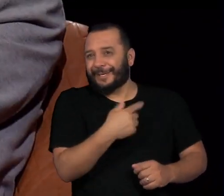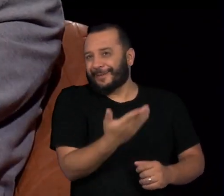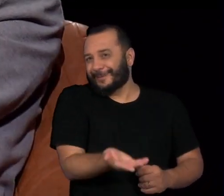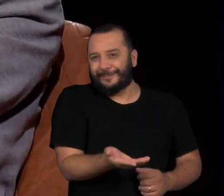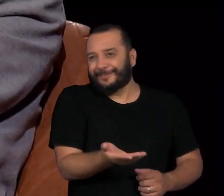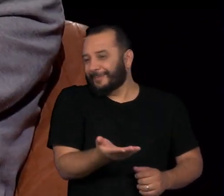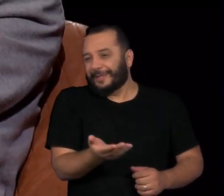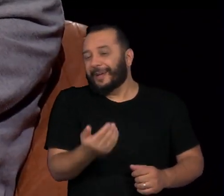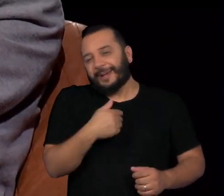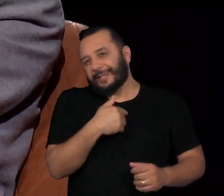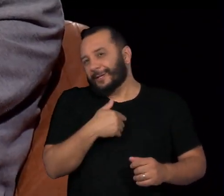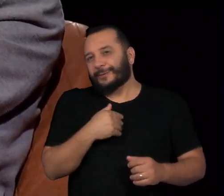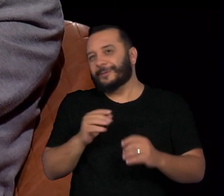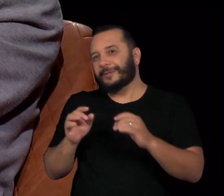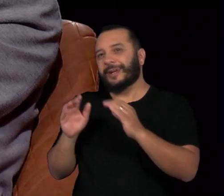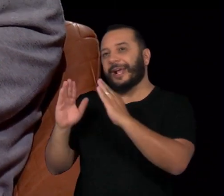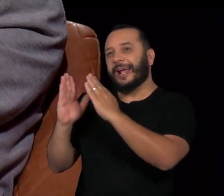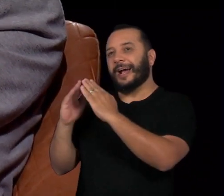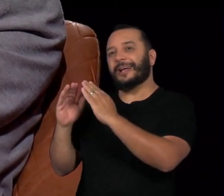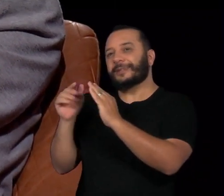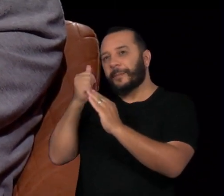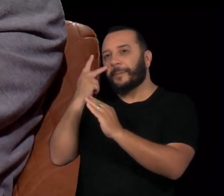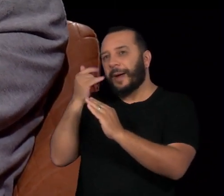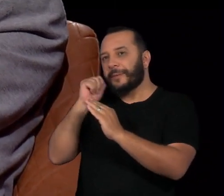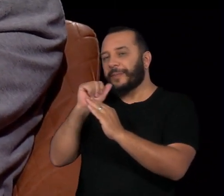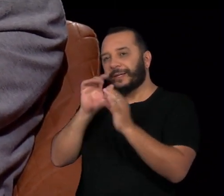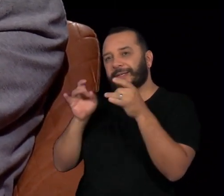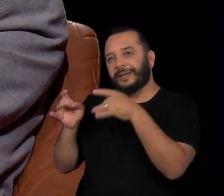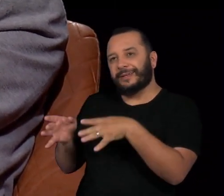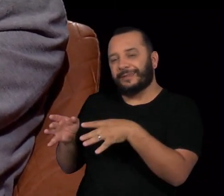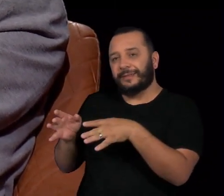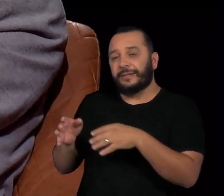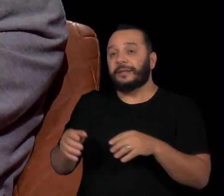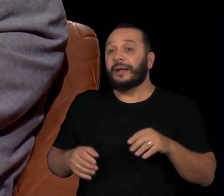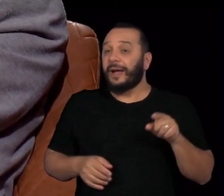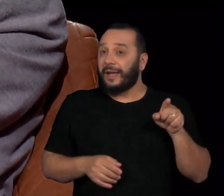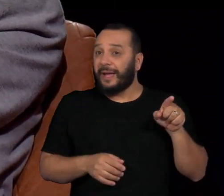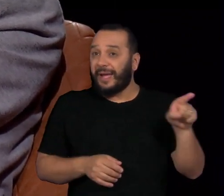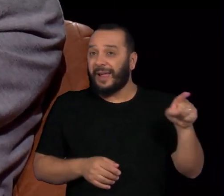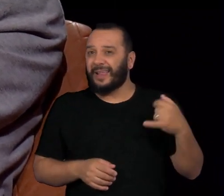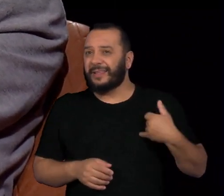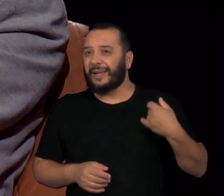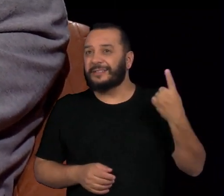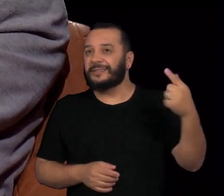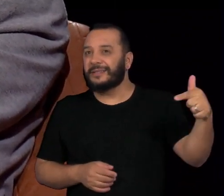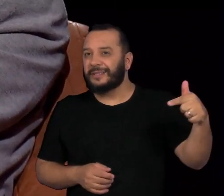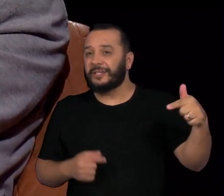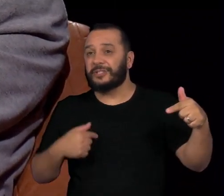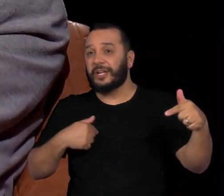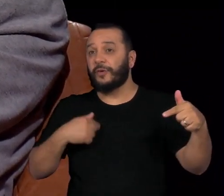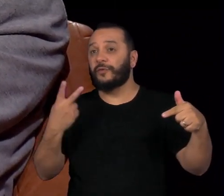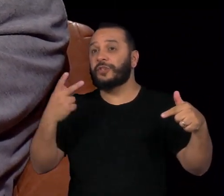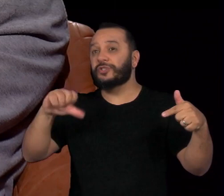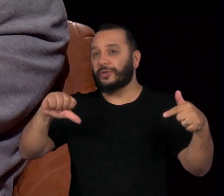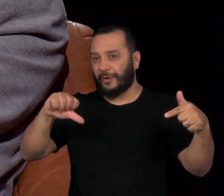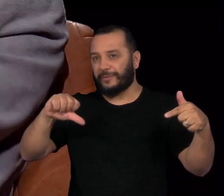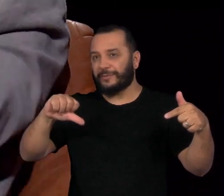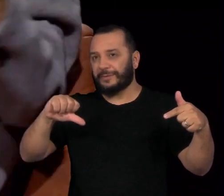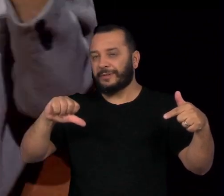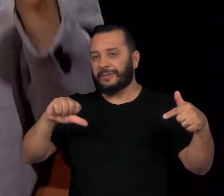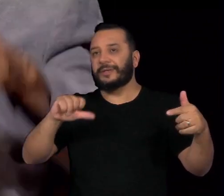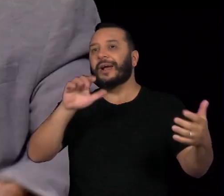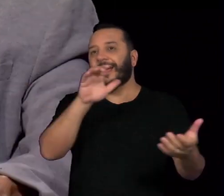casamos ela tinha 17 eu tinha 29 muito jovem né mas